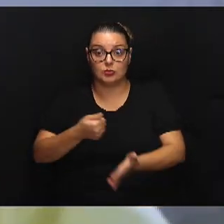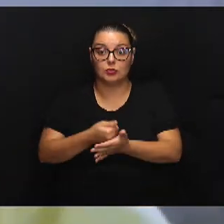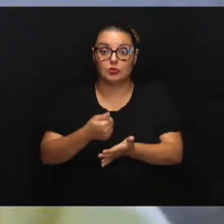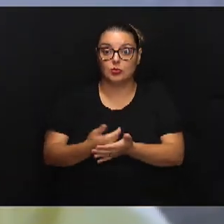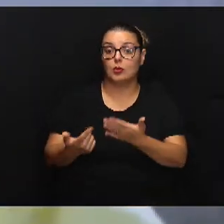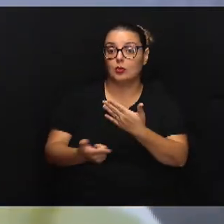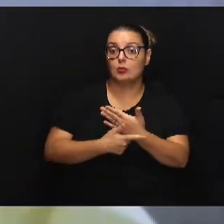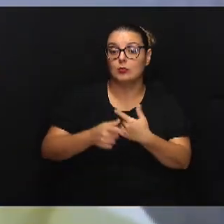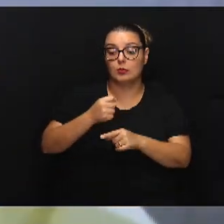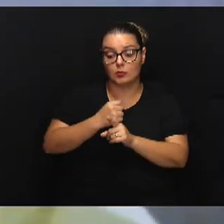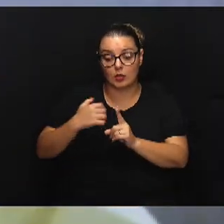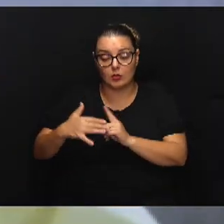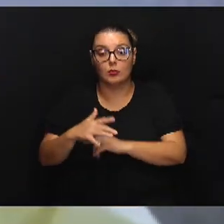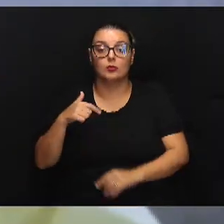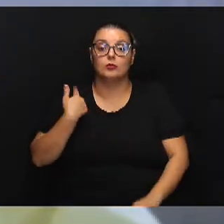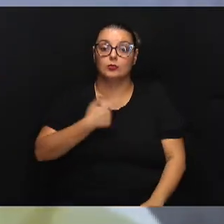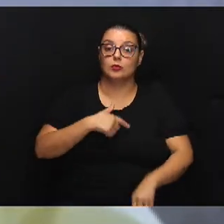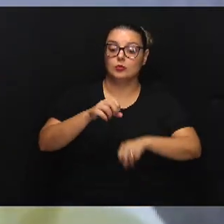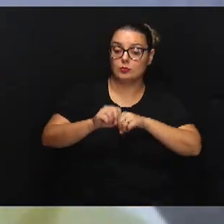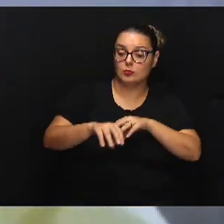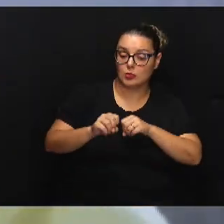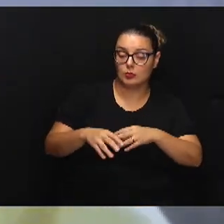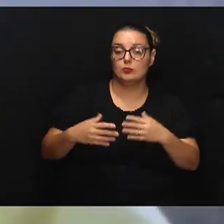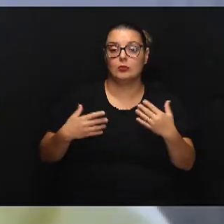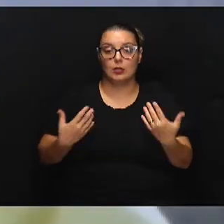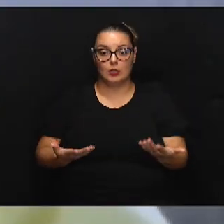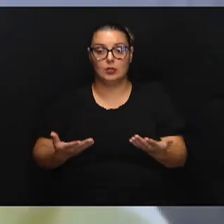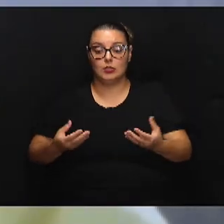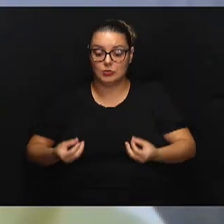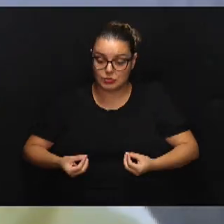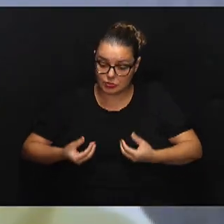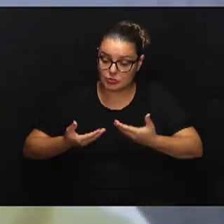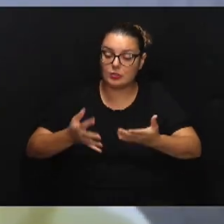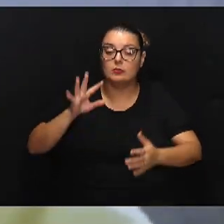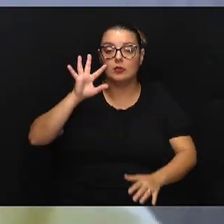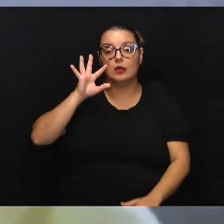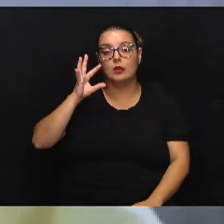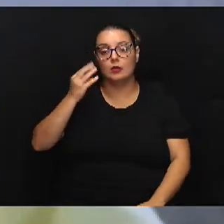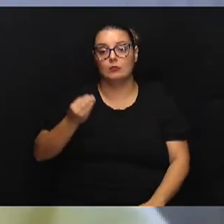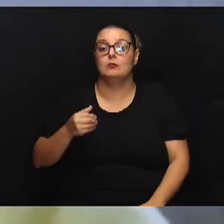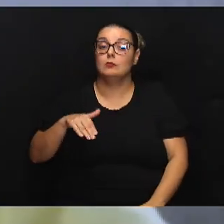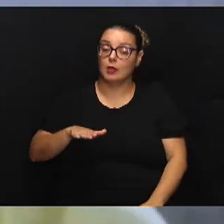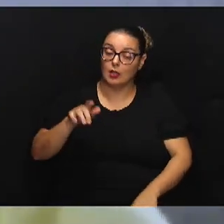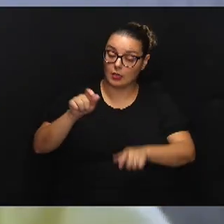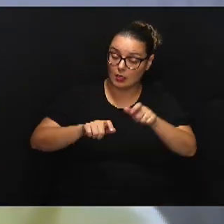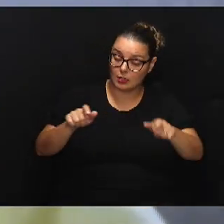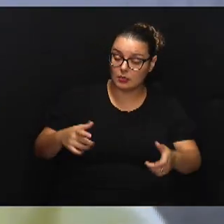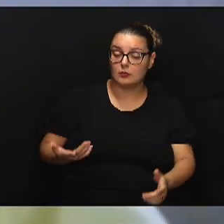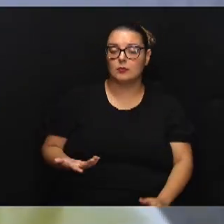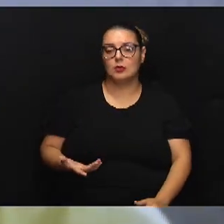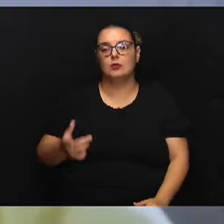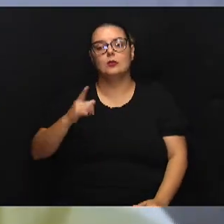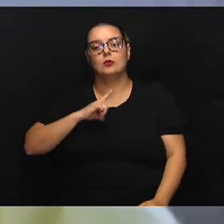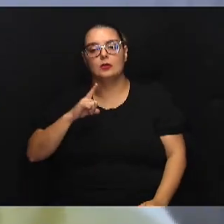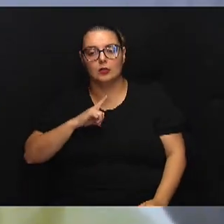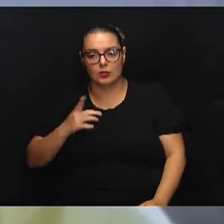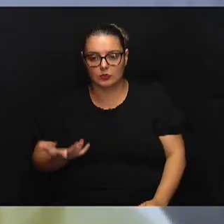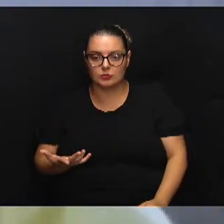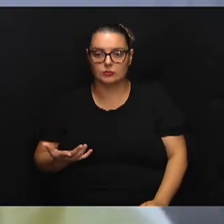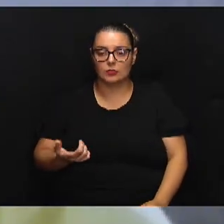papel social, o nosso papel educacional, de levar o conhecimento para que mais pessoas tenham